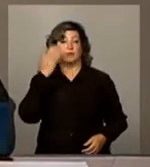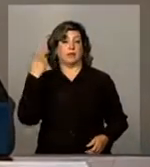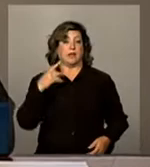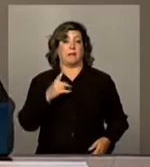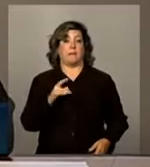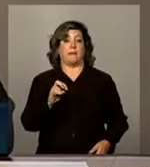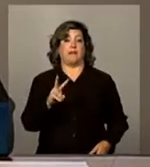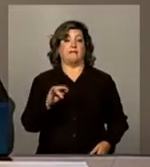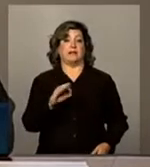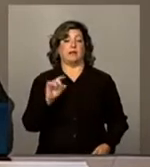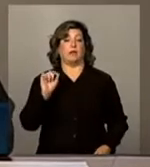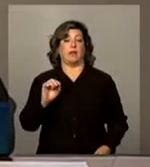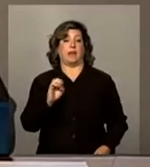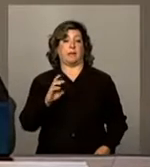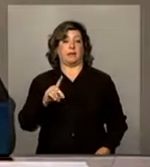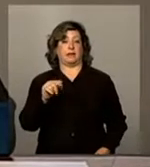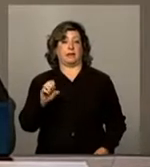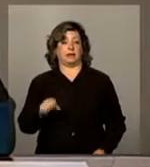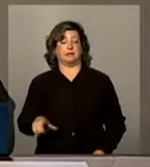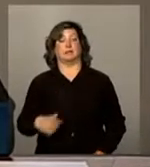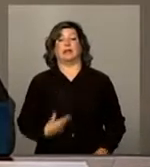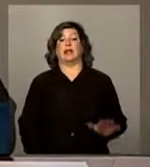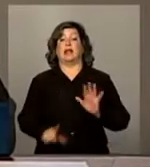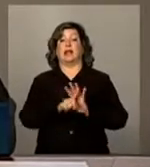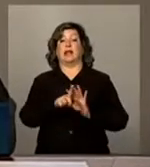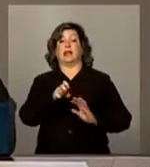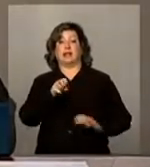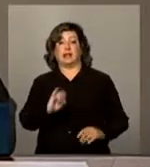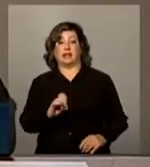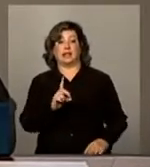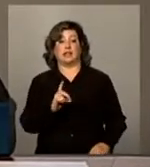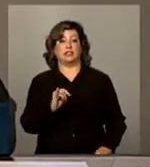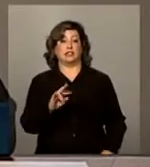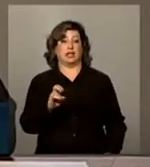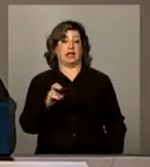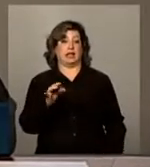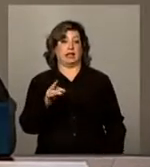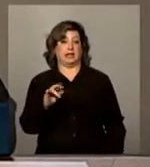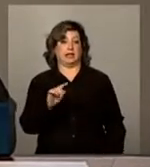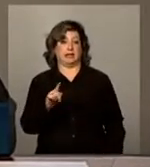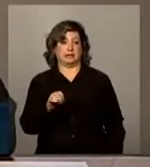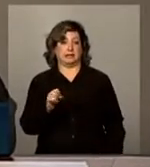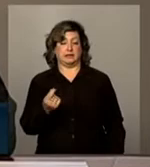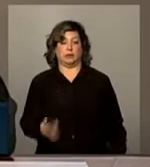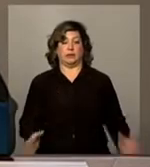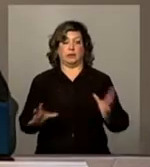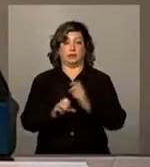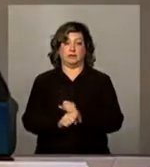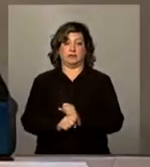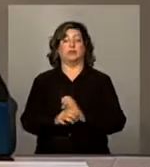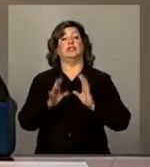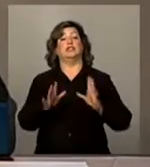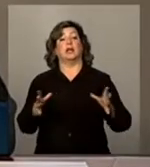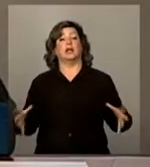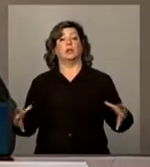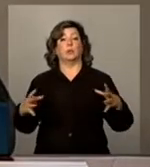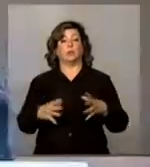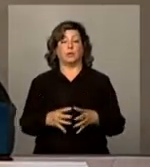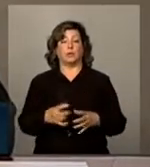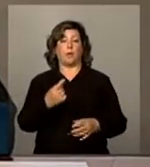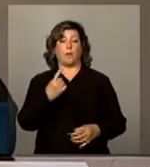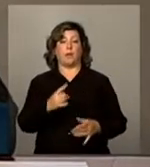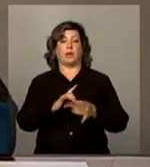lei de diretrizes orçamentárias, a definição das emendas impositivas, individuais impositivas, já inclui